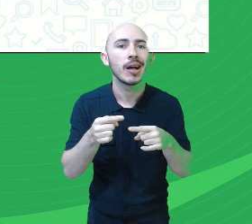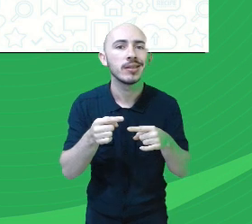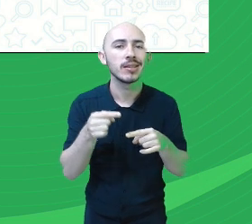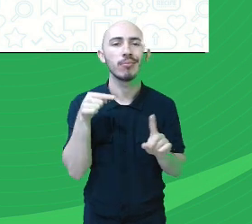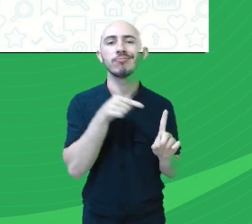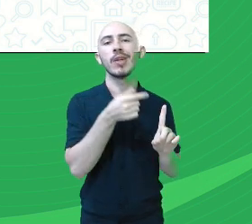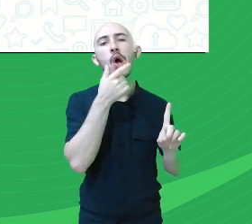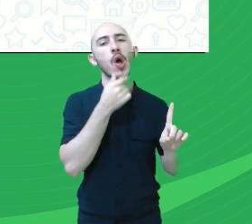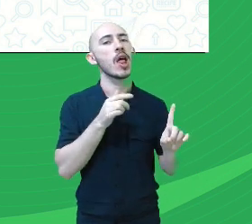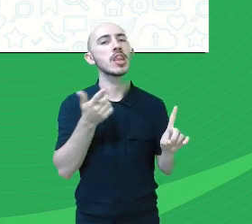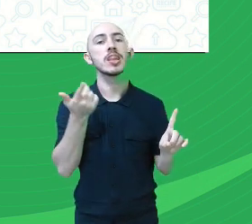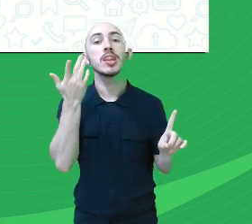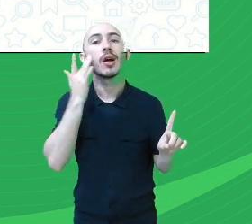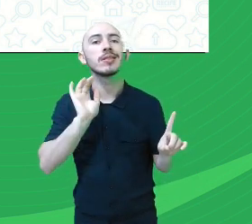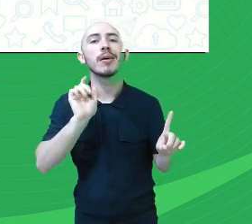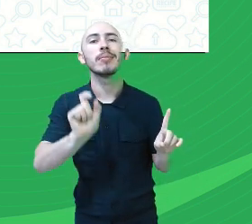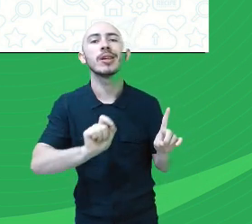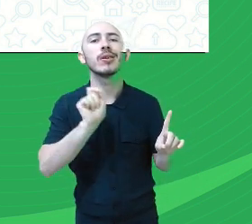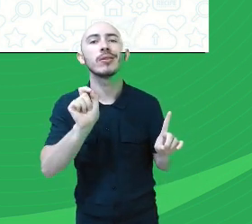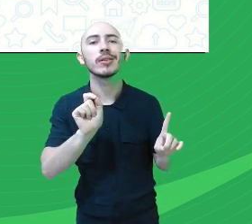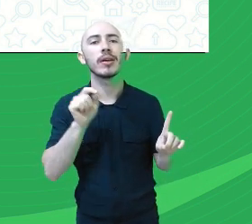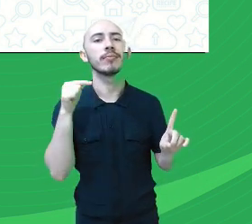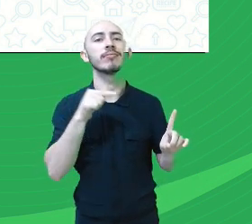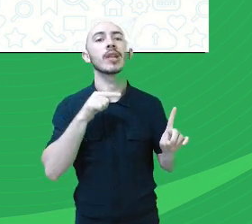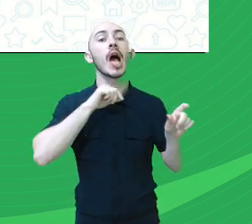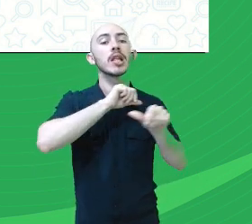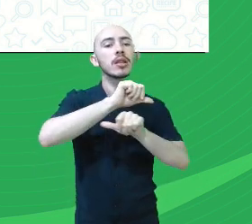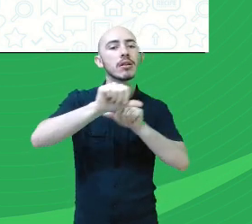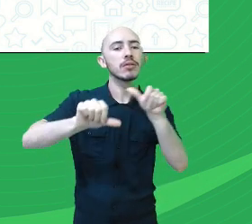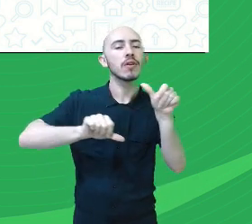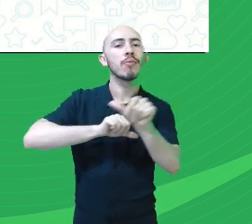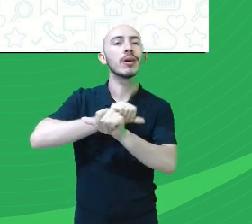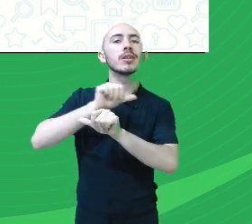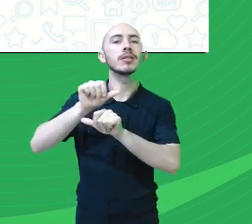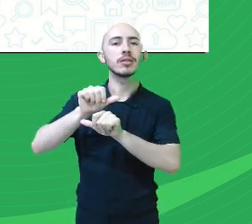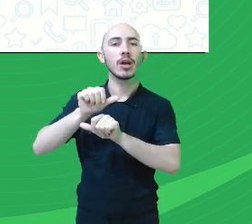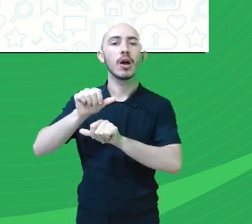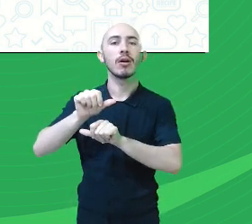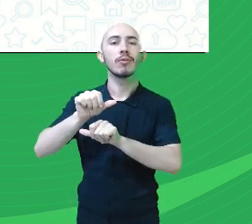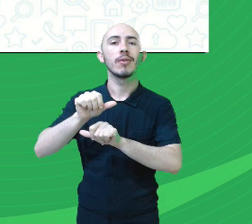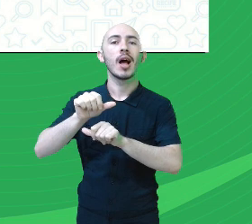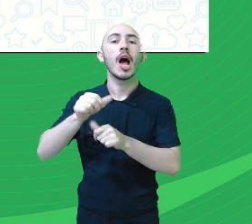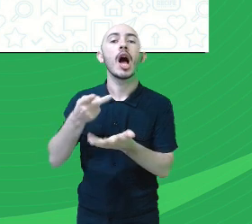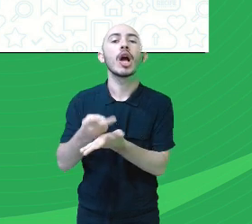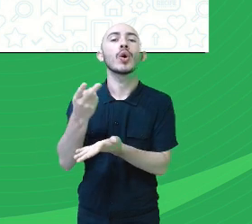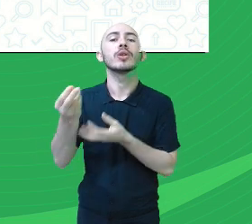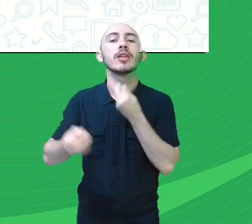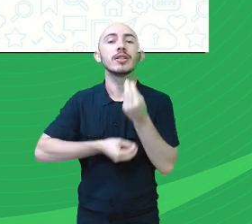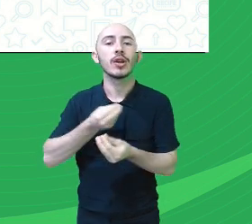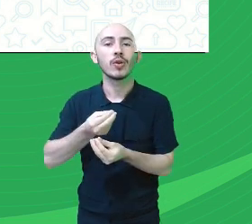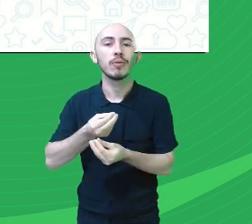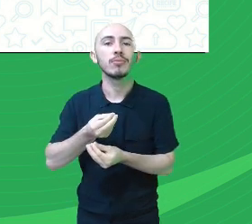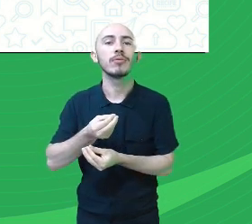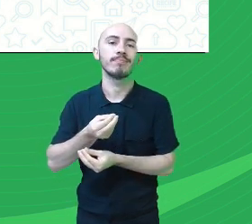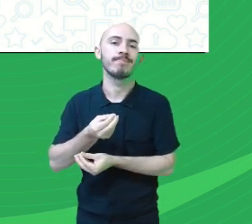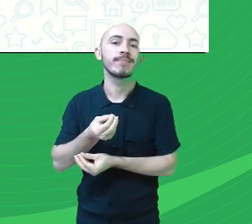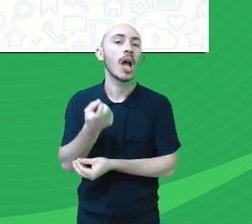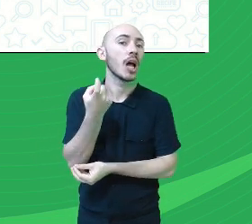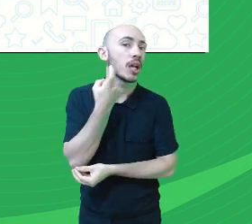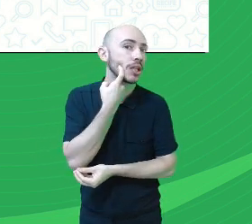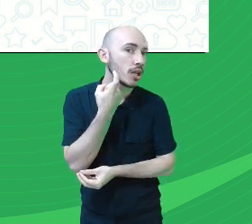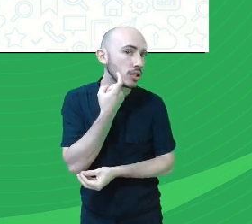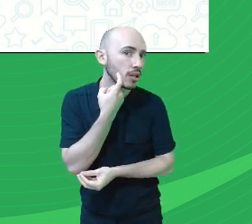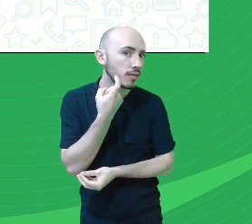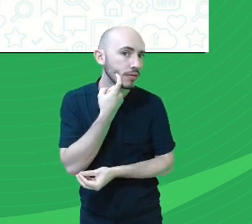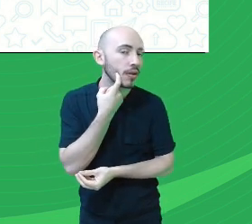detalhe dessa lenda. É que a transformação tinha que acontecer numa sexta-feira e